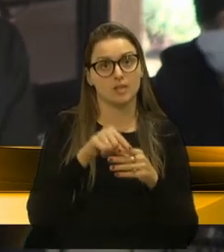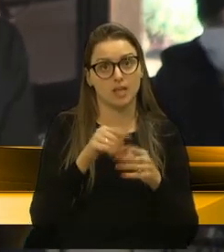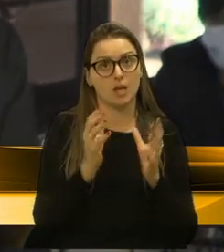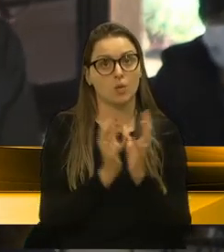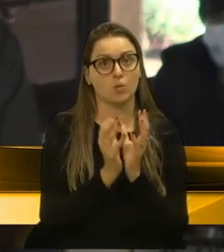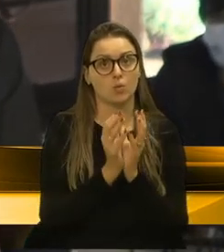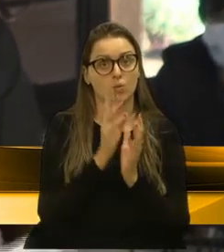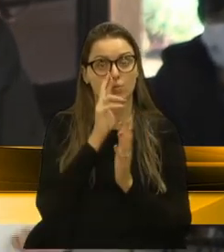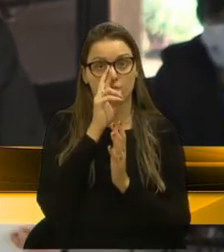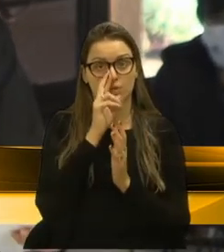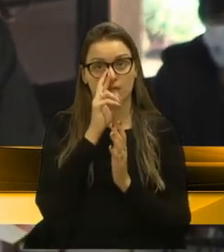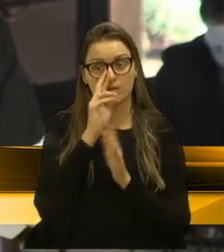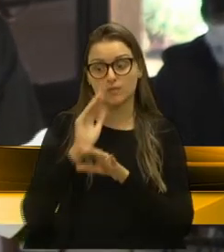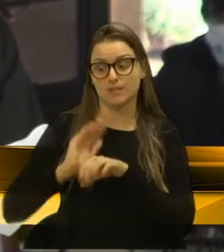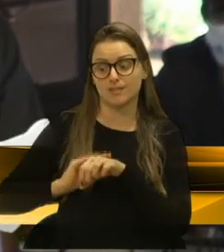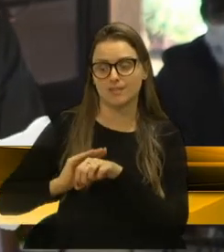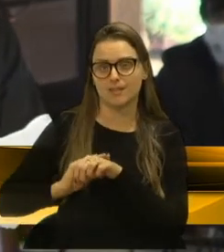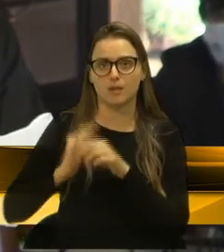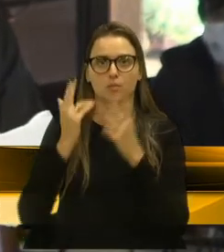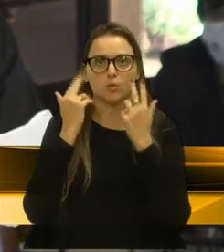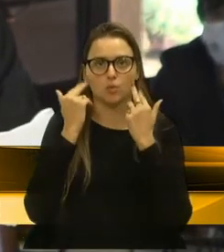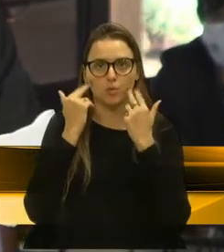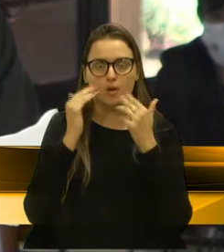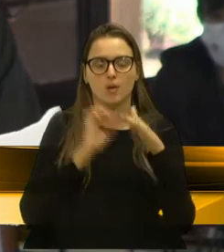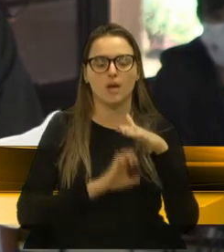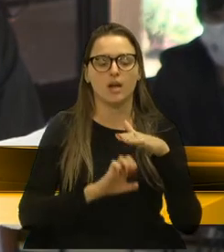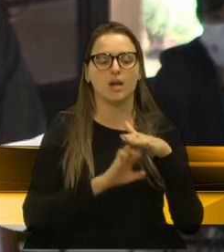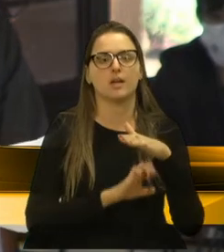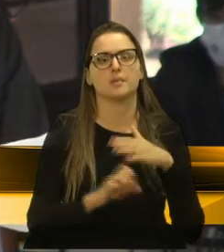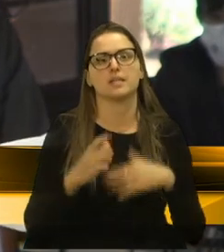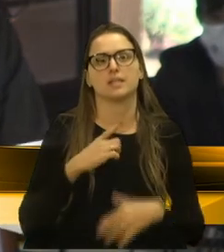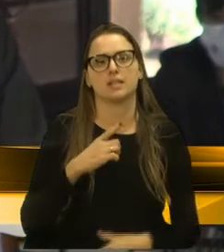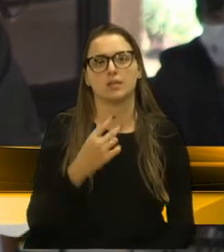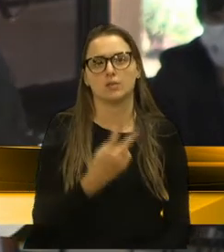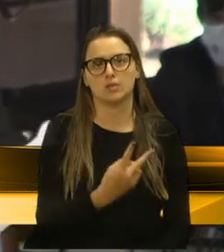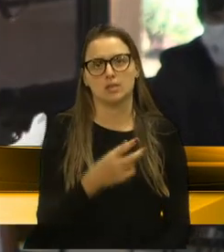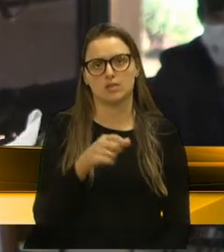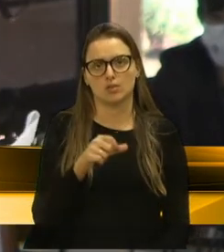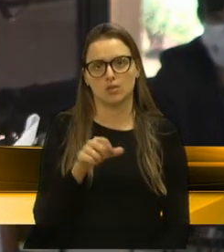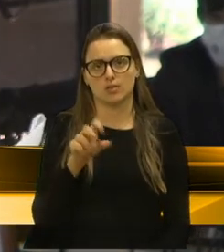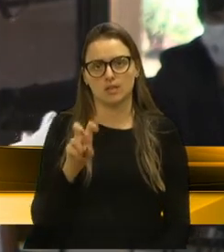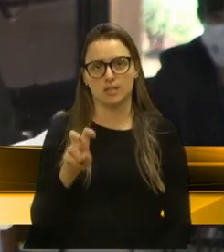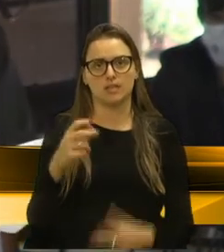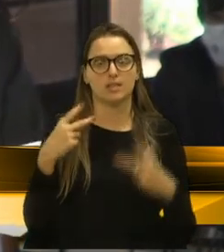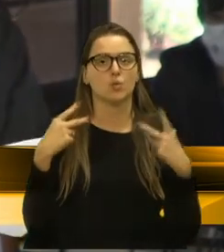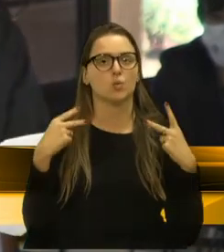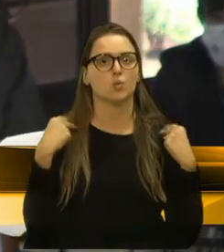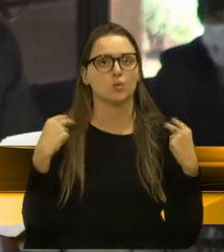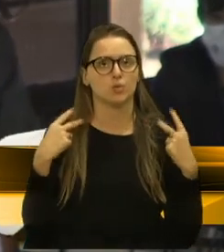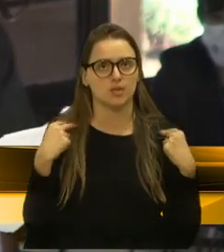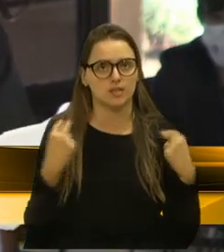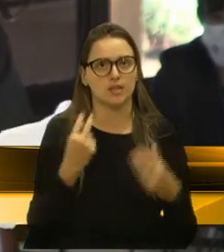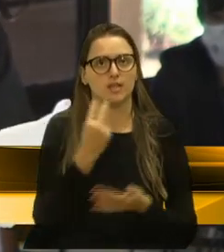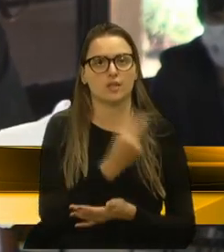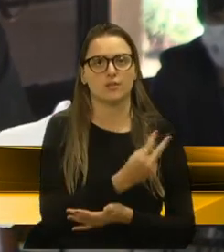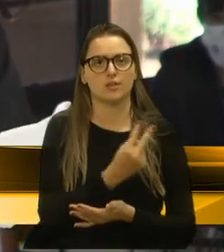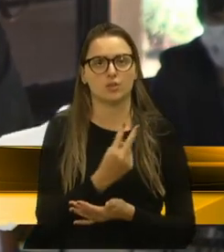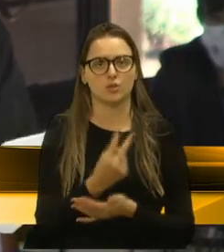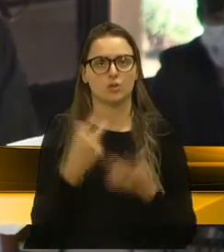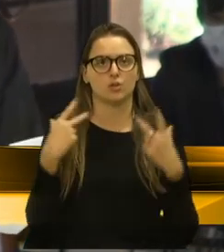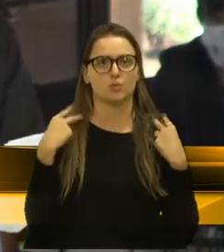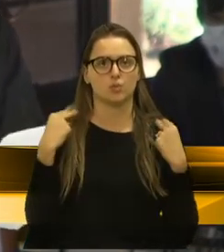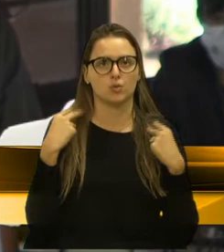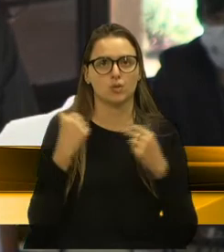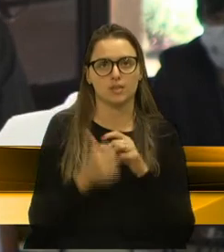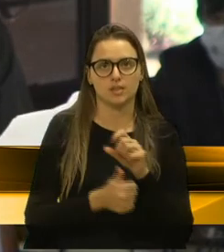Em tempos normais, a empresa conta com 295 motoristas e 22 motoristas